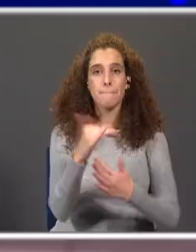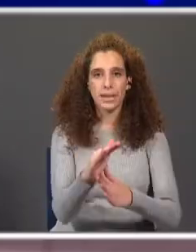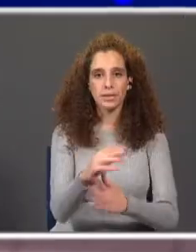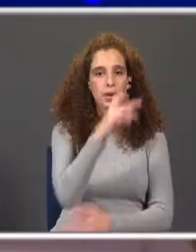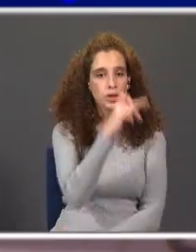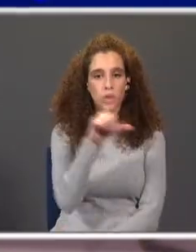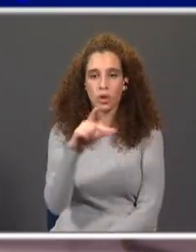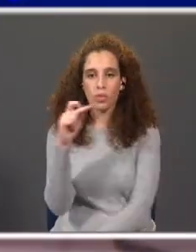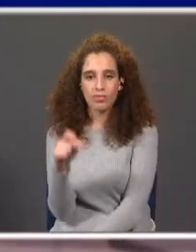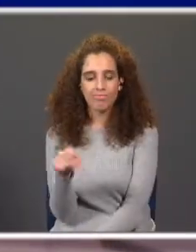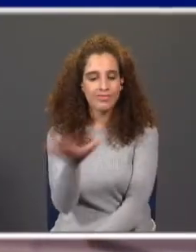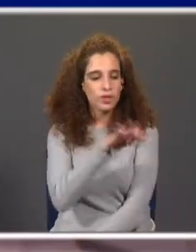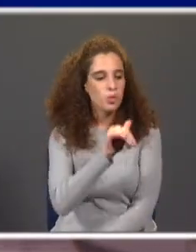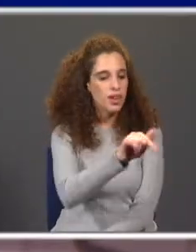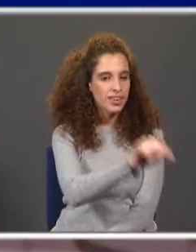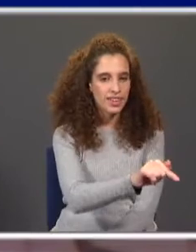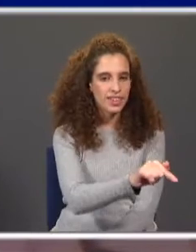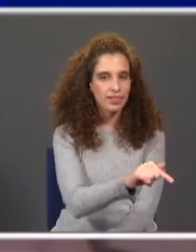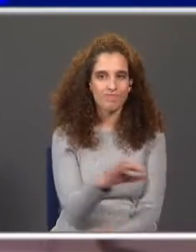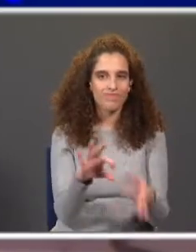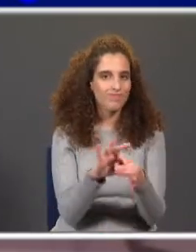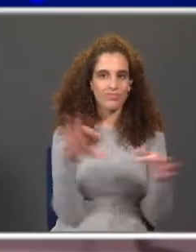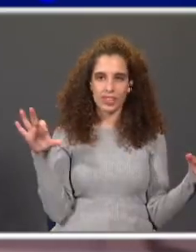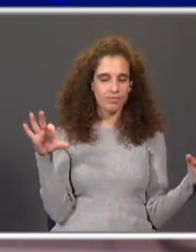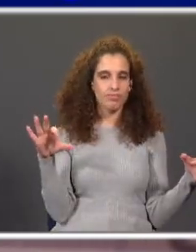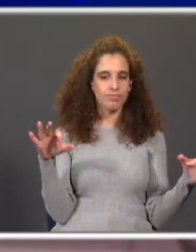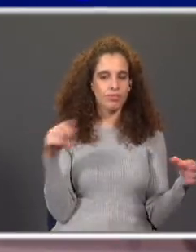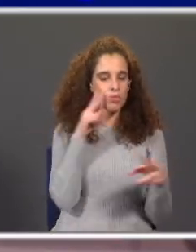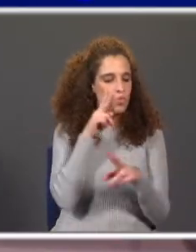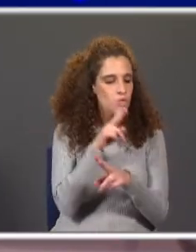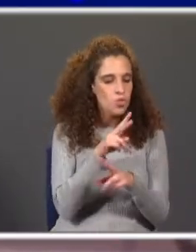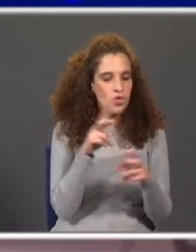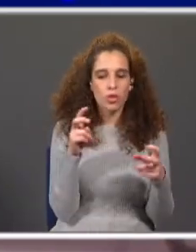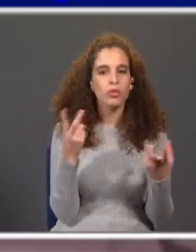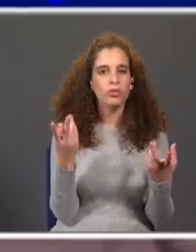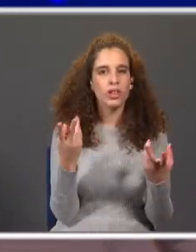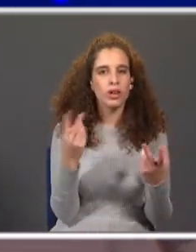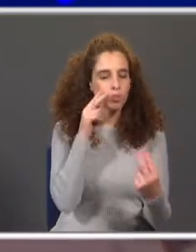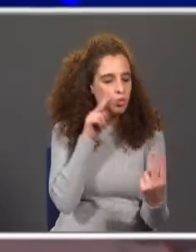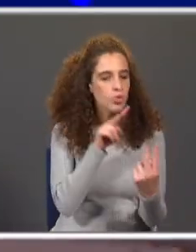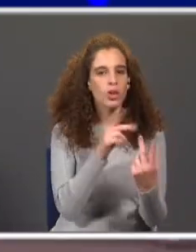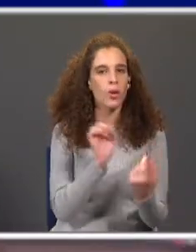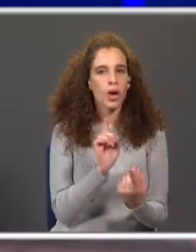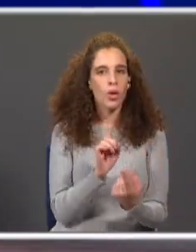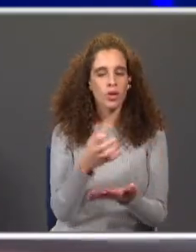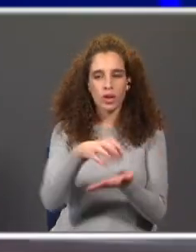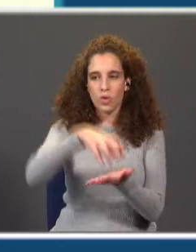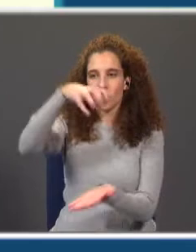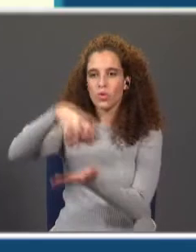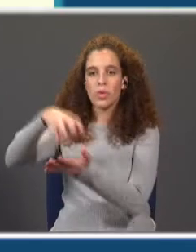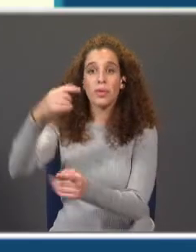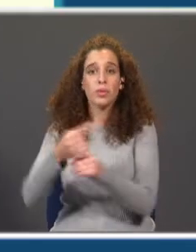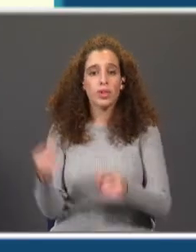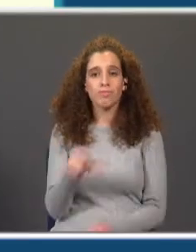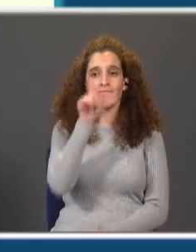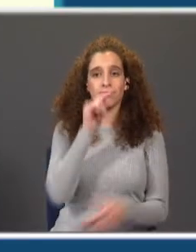Antunes, aquele espaço já não é o dele. Ele já não encontra o seu bairro. Não é? E porquê? Não há